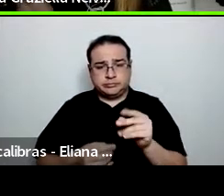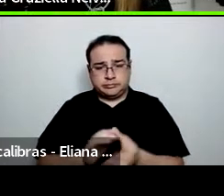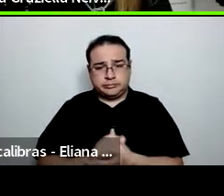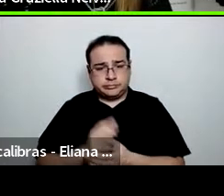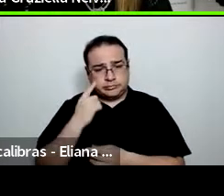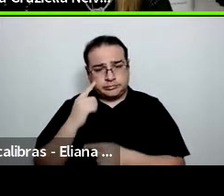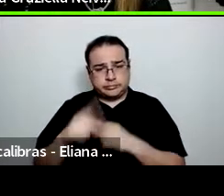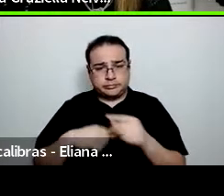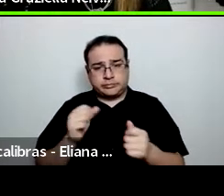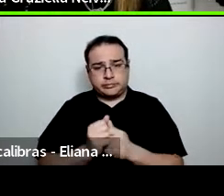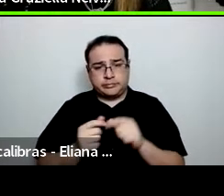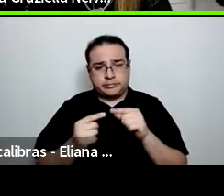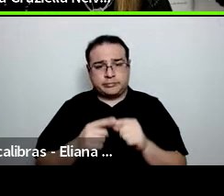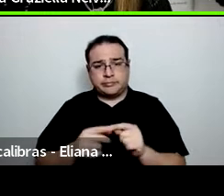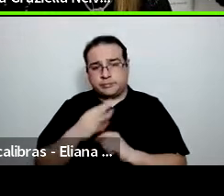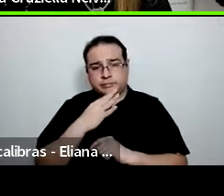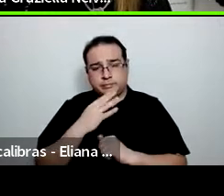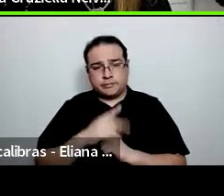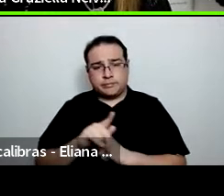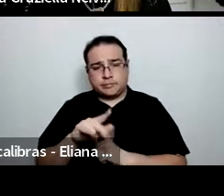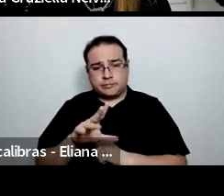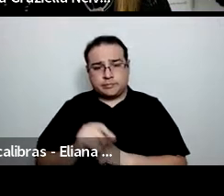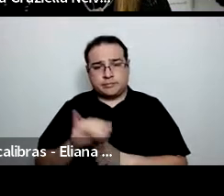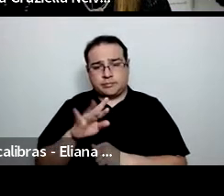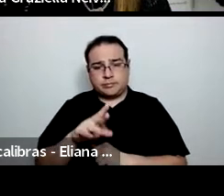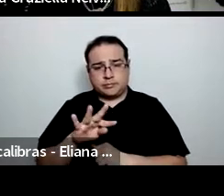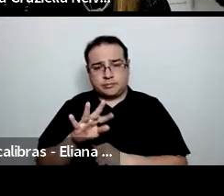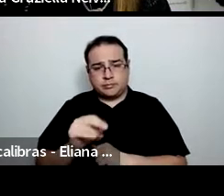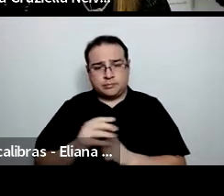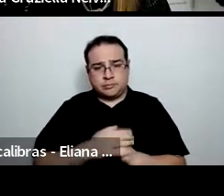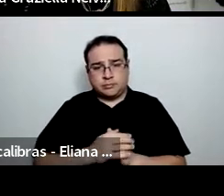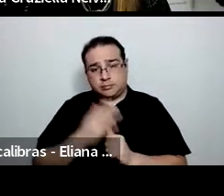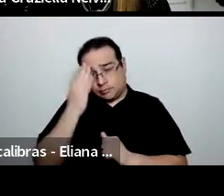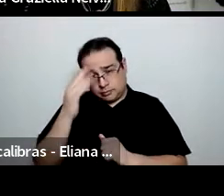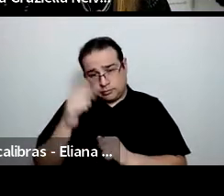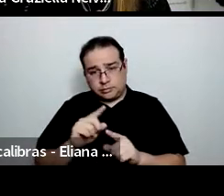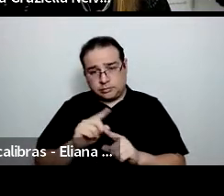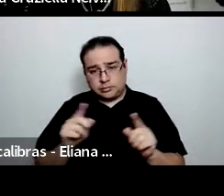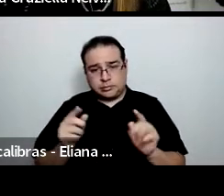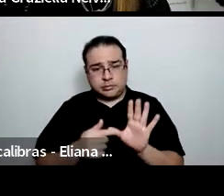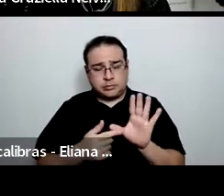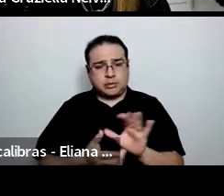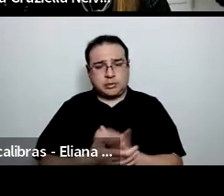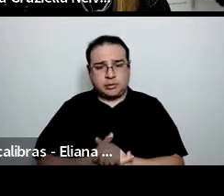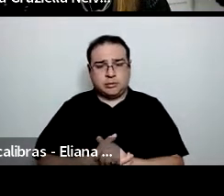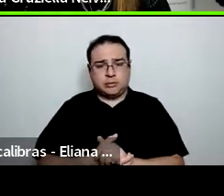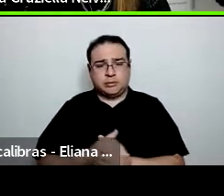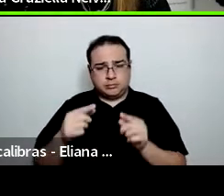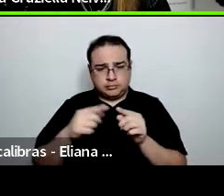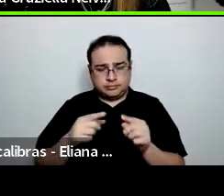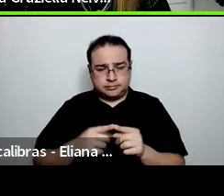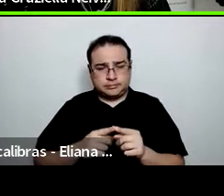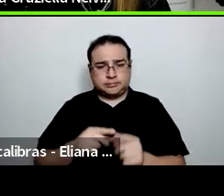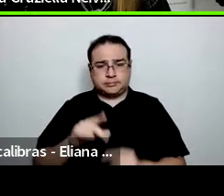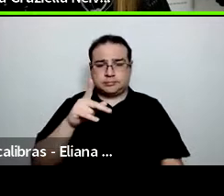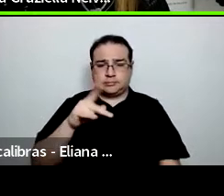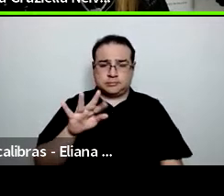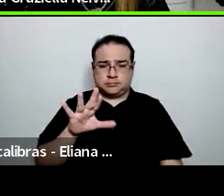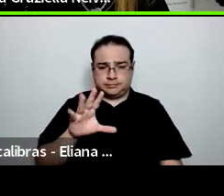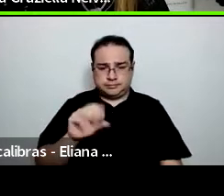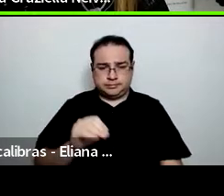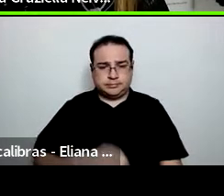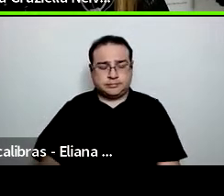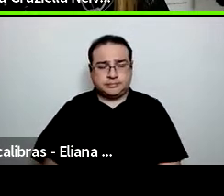depois a gente conhece instrumento e negar ele negar provimento é isso isso